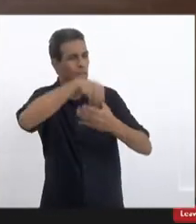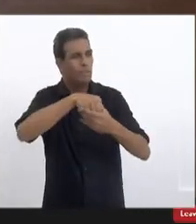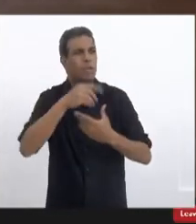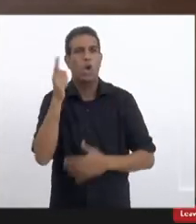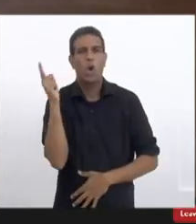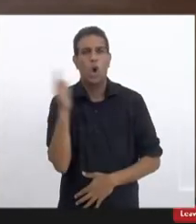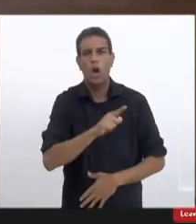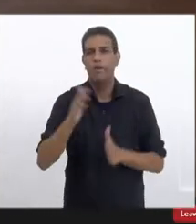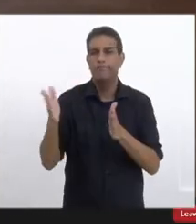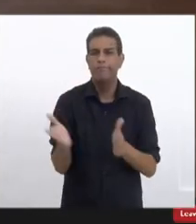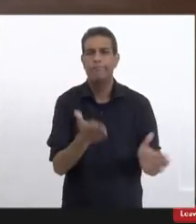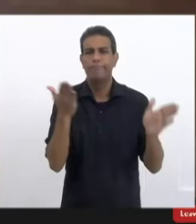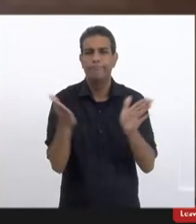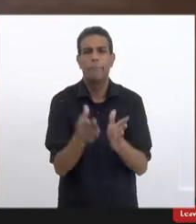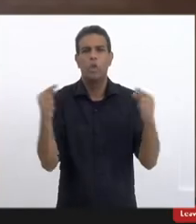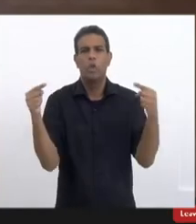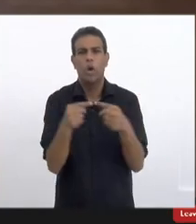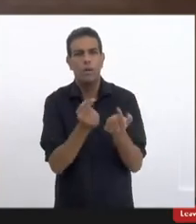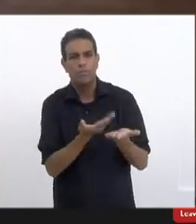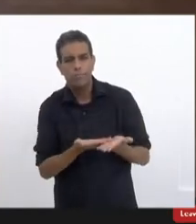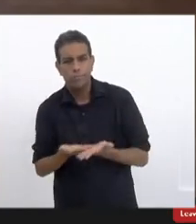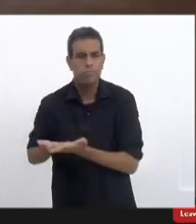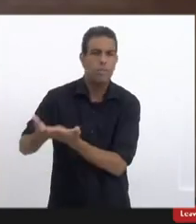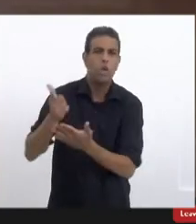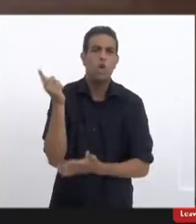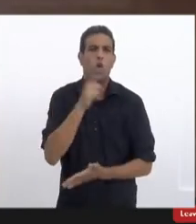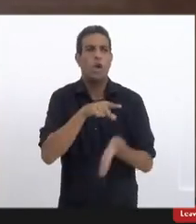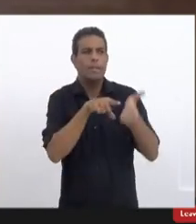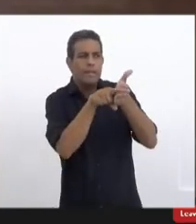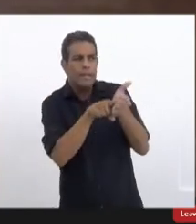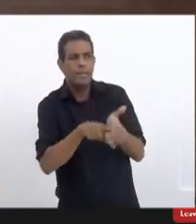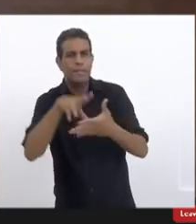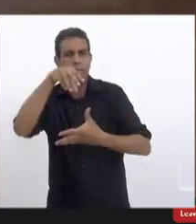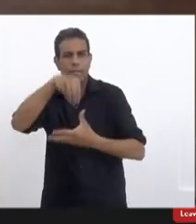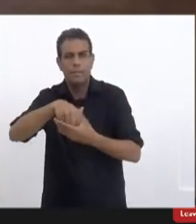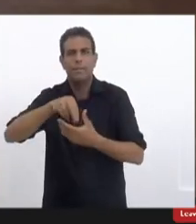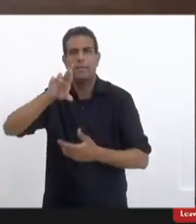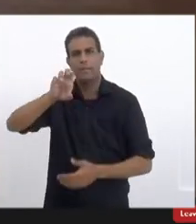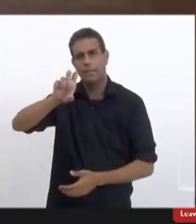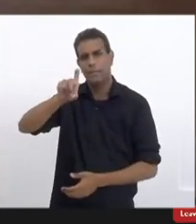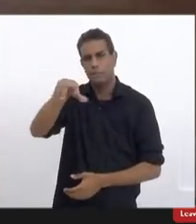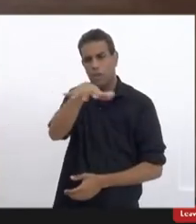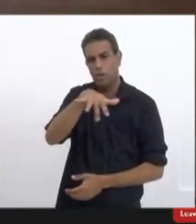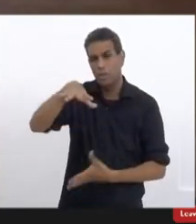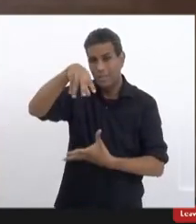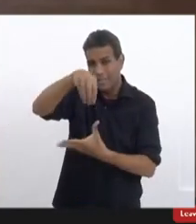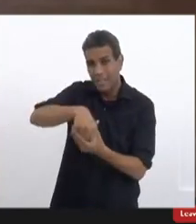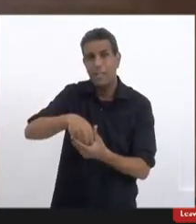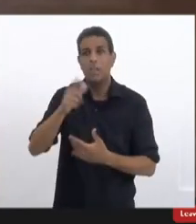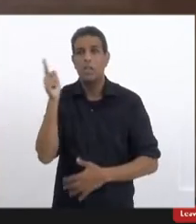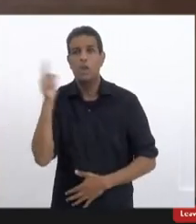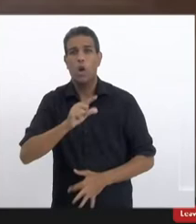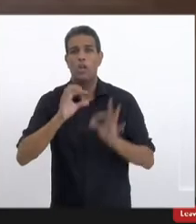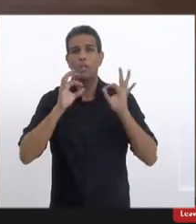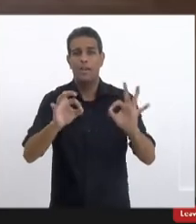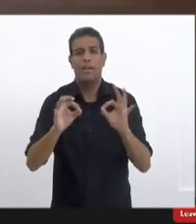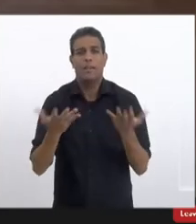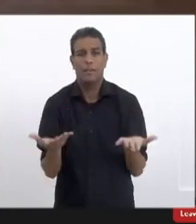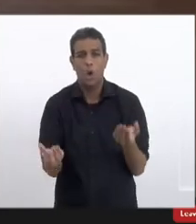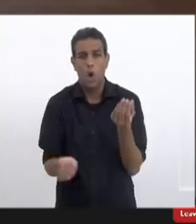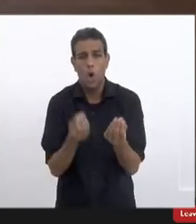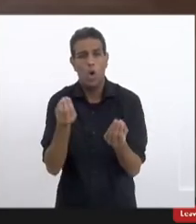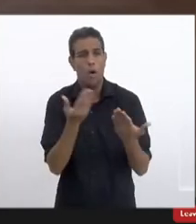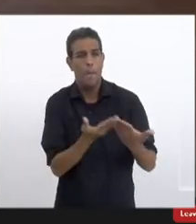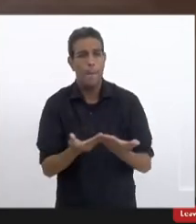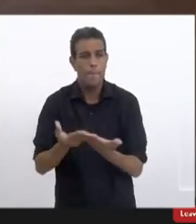que o defensor público ele deve mapear, fazer um diagnóstico da rede RAPS no seu território de forma regionalizada, como